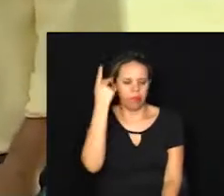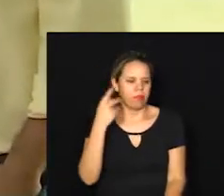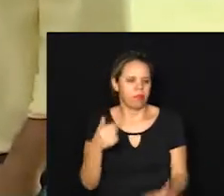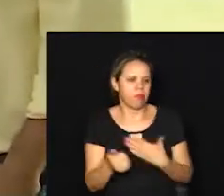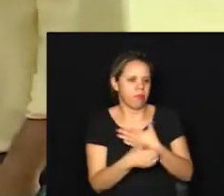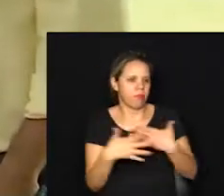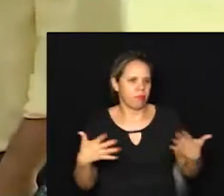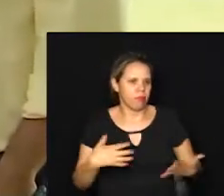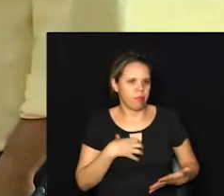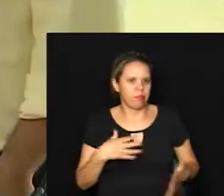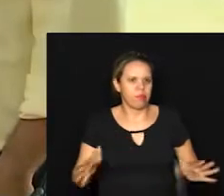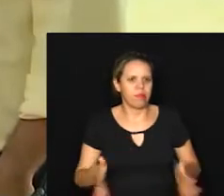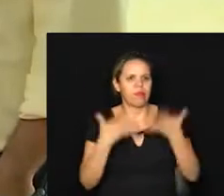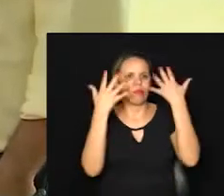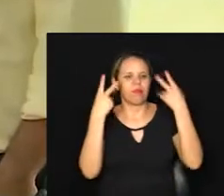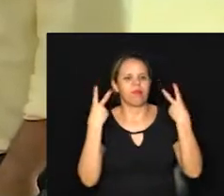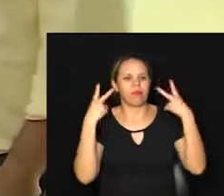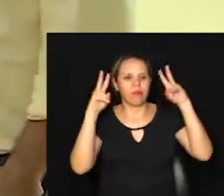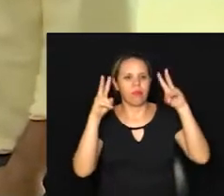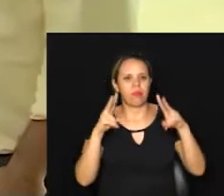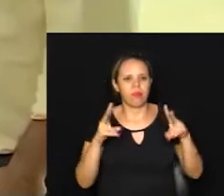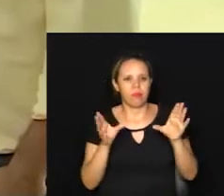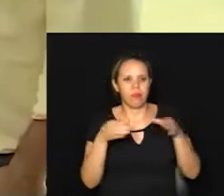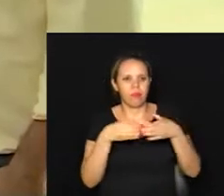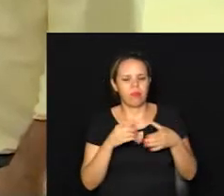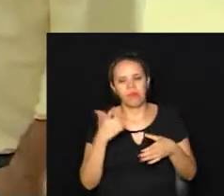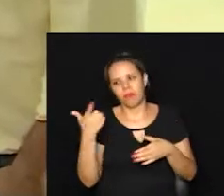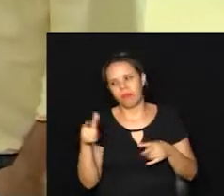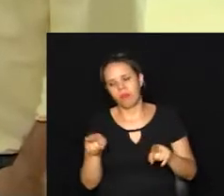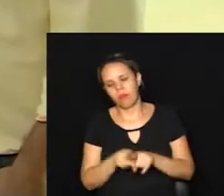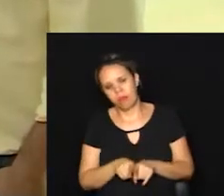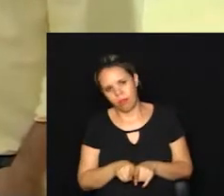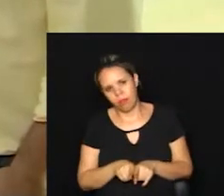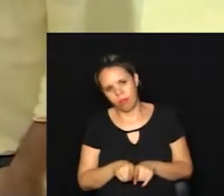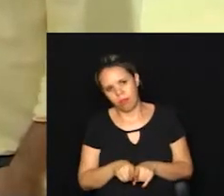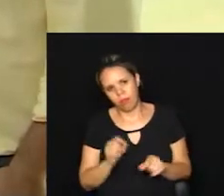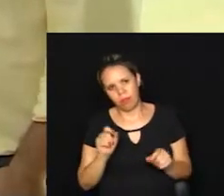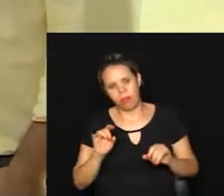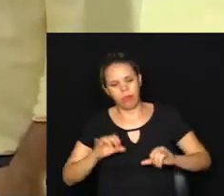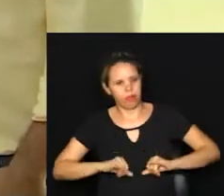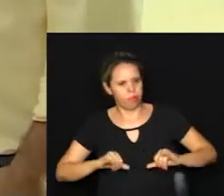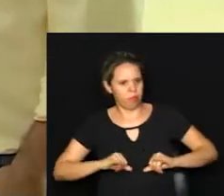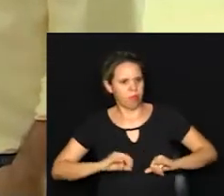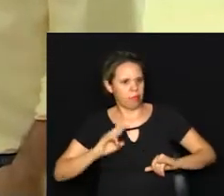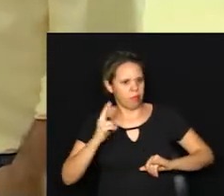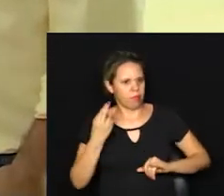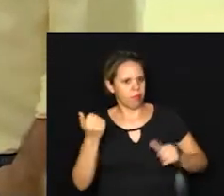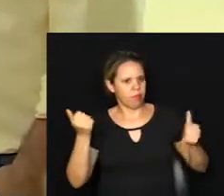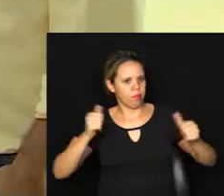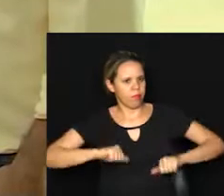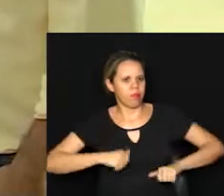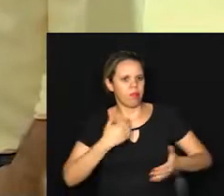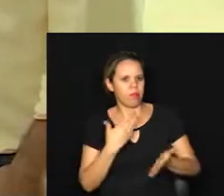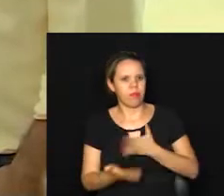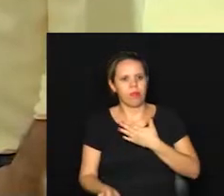assim, para o time que sai vitorioso da partida. E por outro lado, aquele que sofre com o resultado negativo, com a